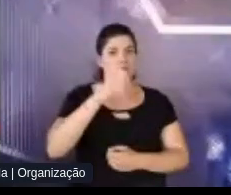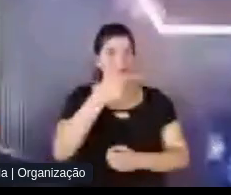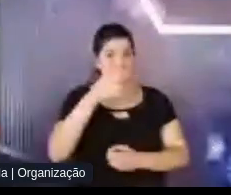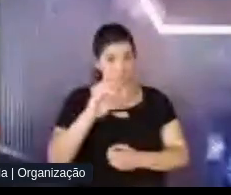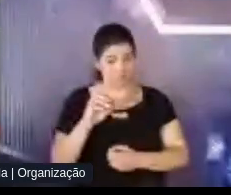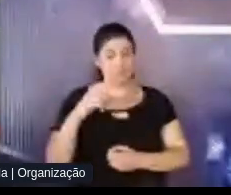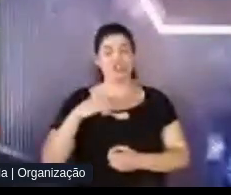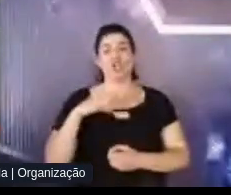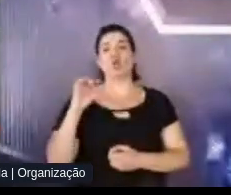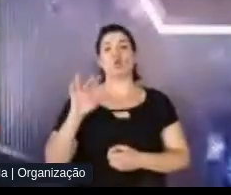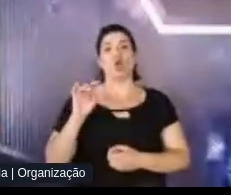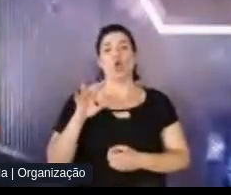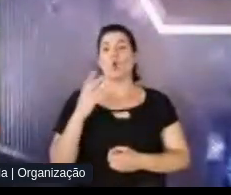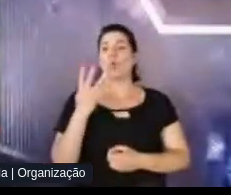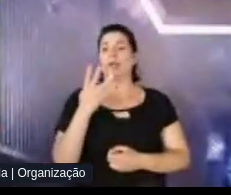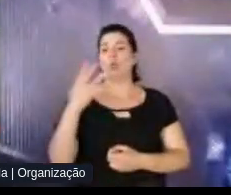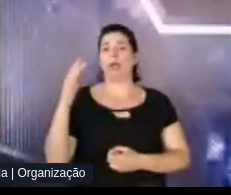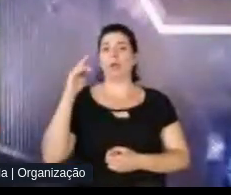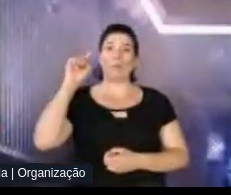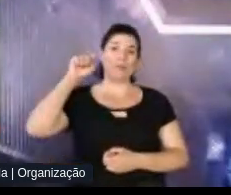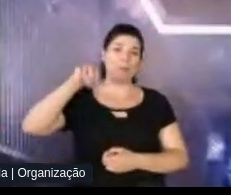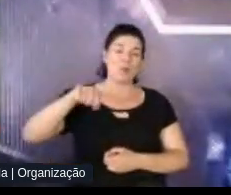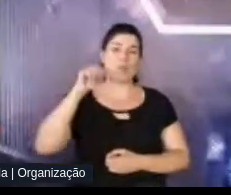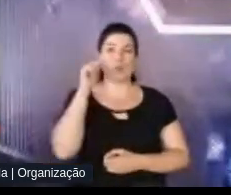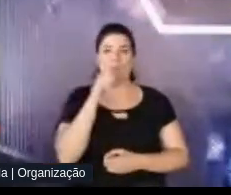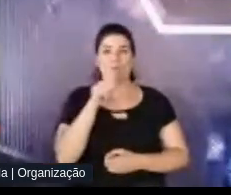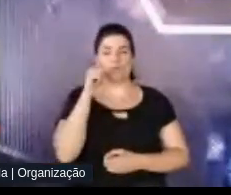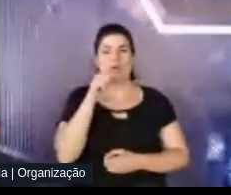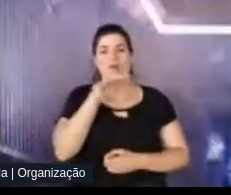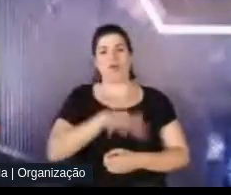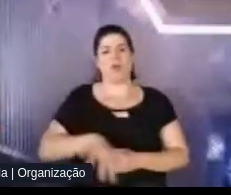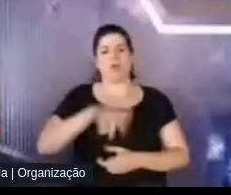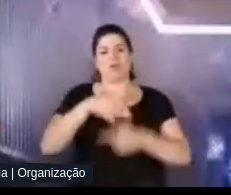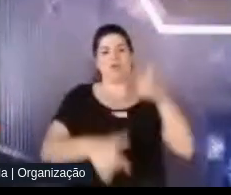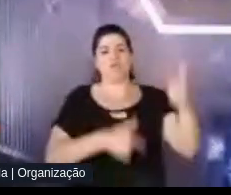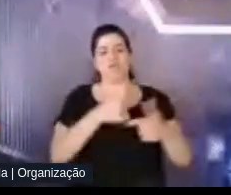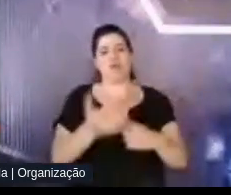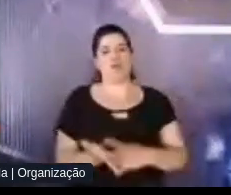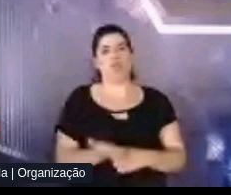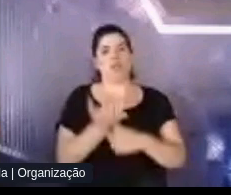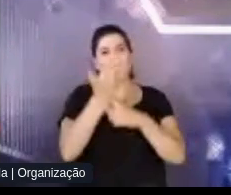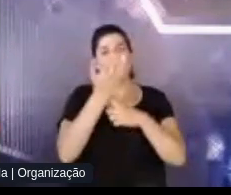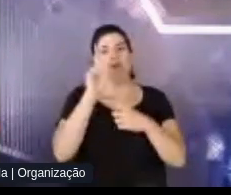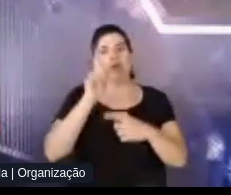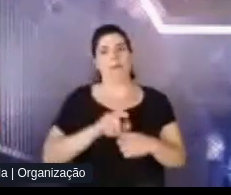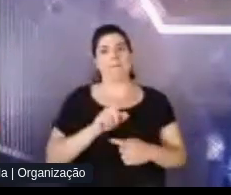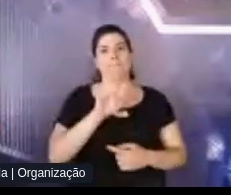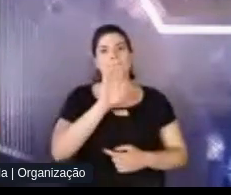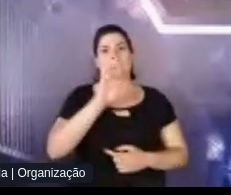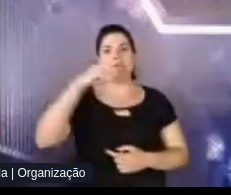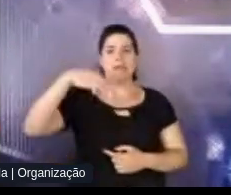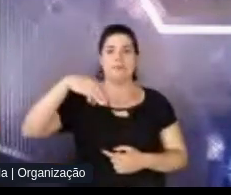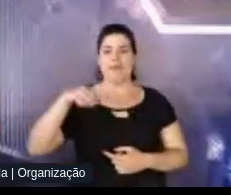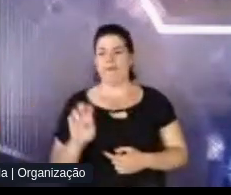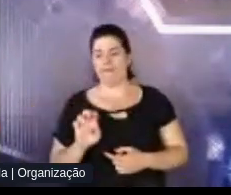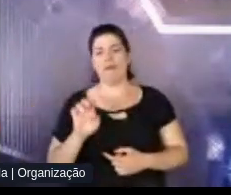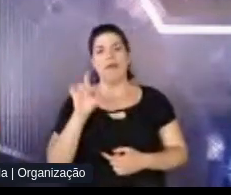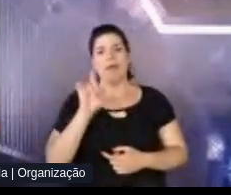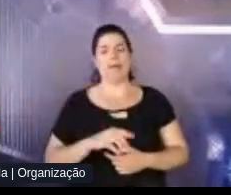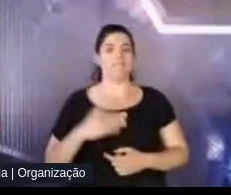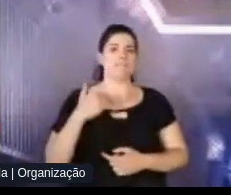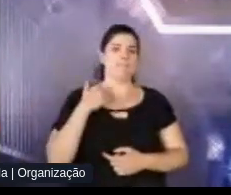tinha apenas 44 mil mulheres no mercado de tecnologia, segundo o BNE, que é o Banco Nacional de